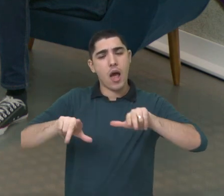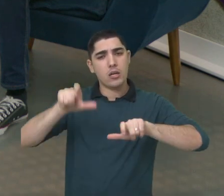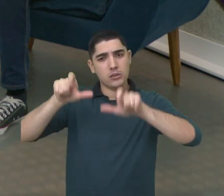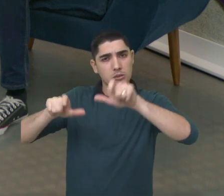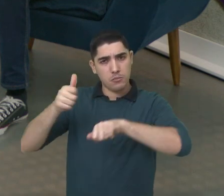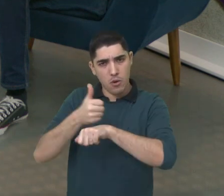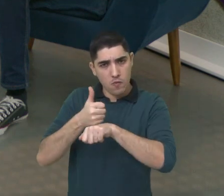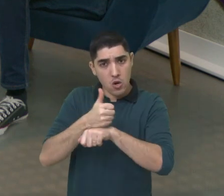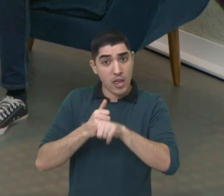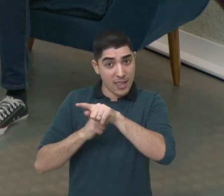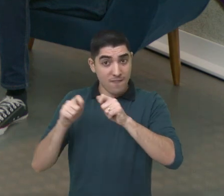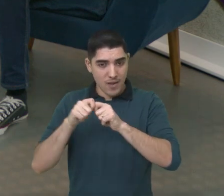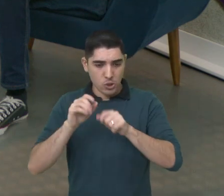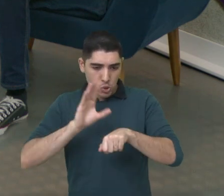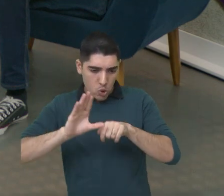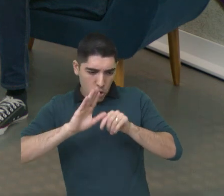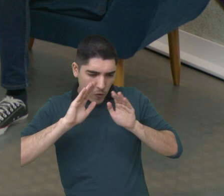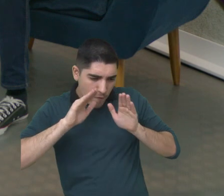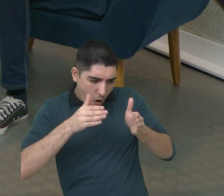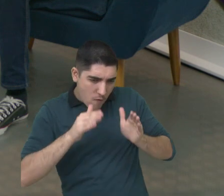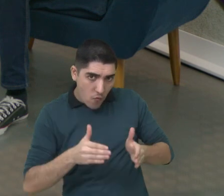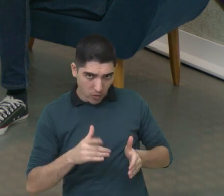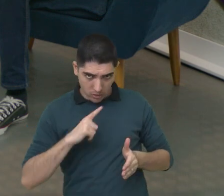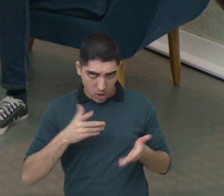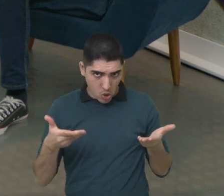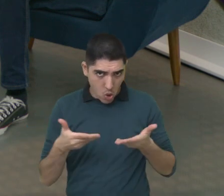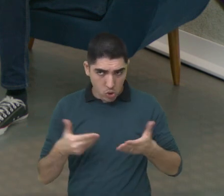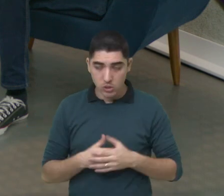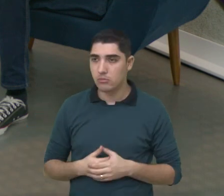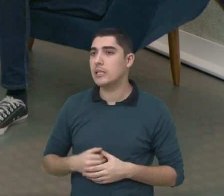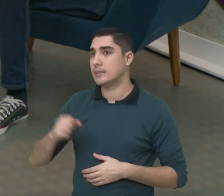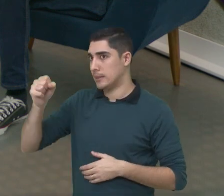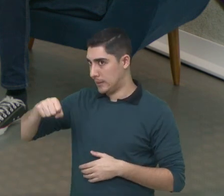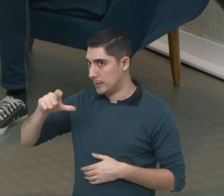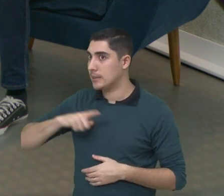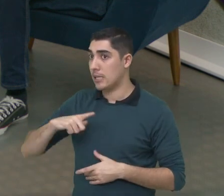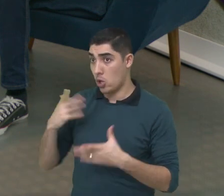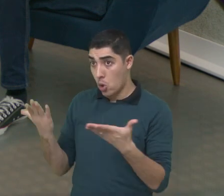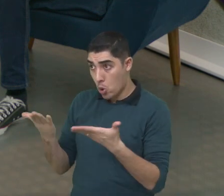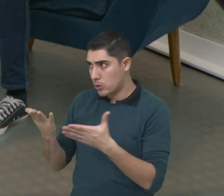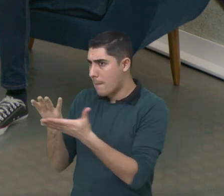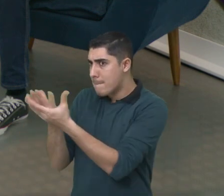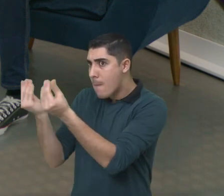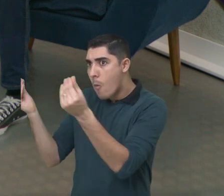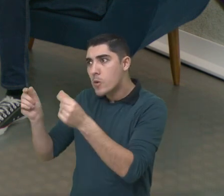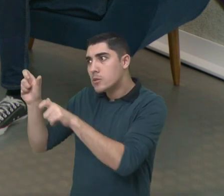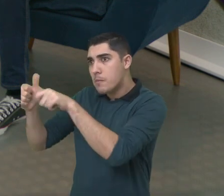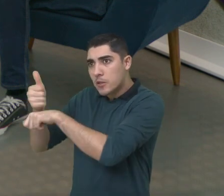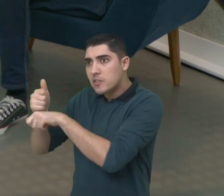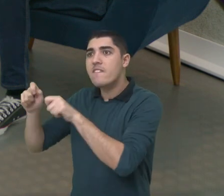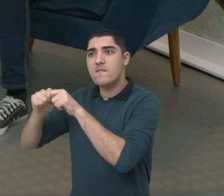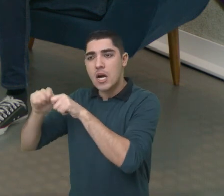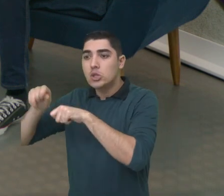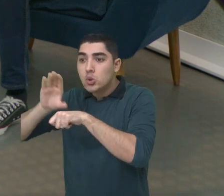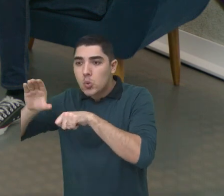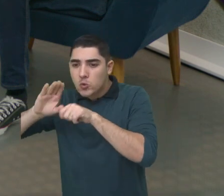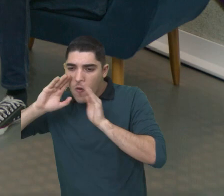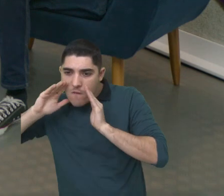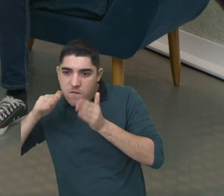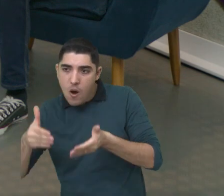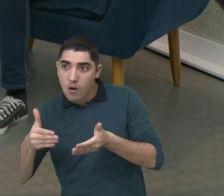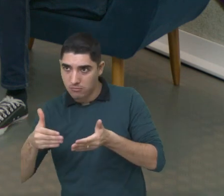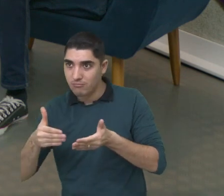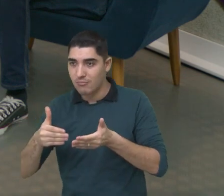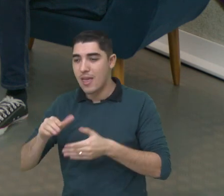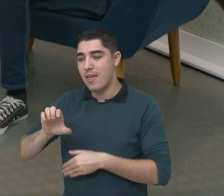se especializam, como você disse, hoje em dia? Tem, hoje muitos fazem isso, muitos fazem